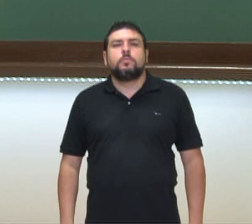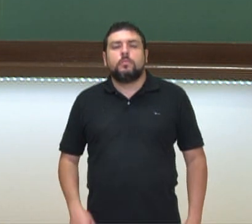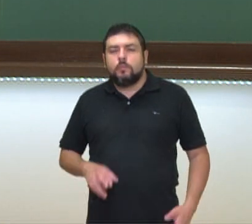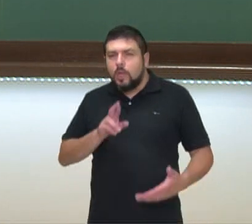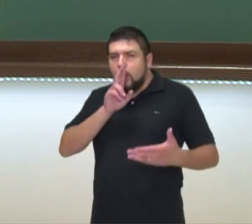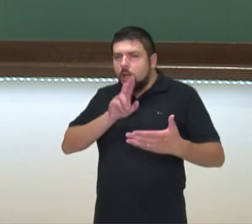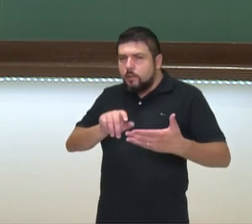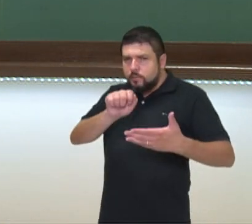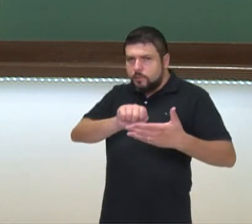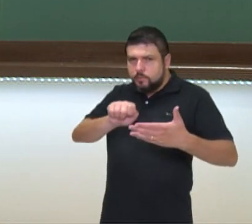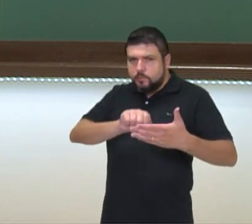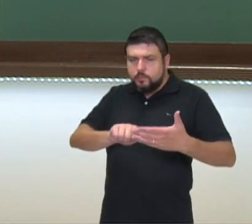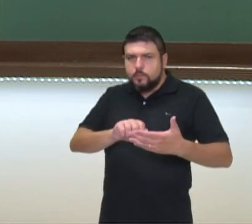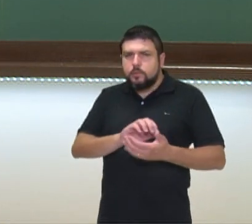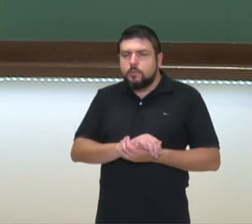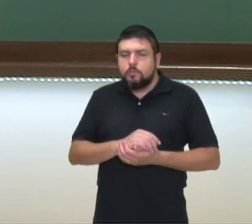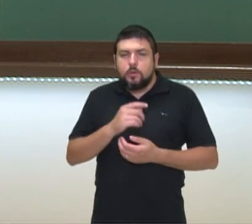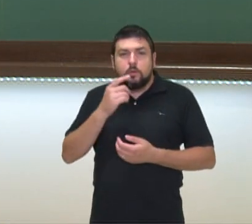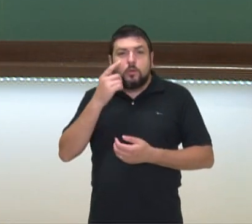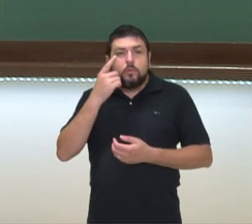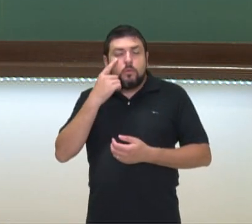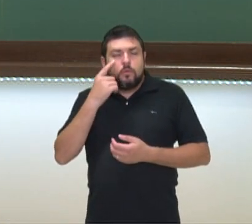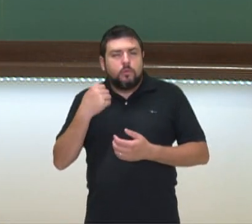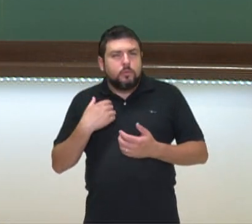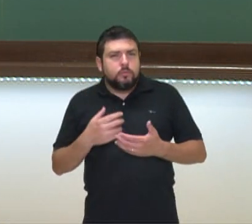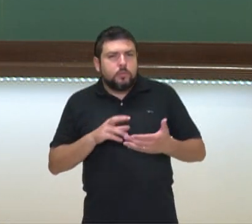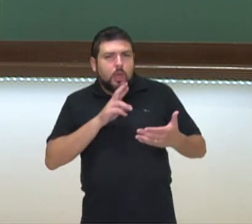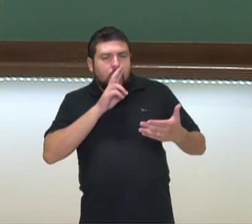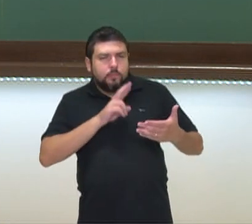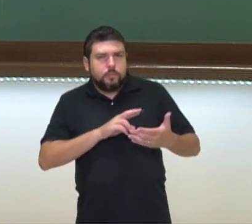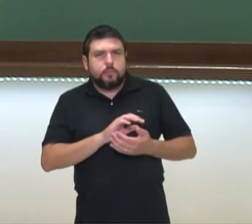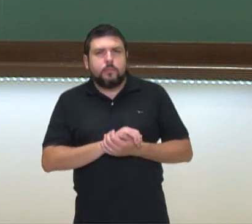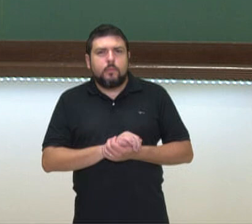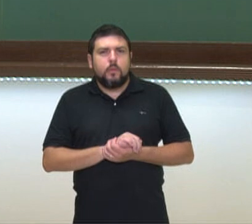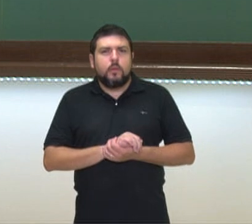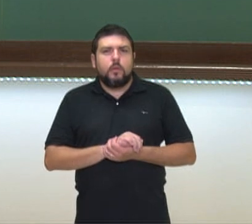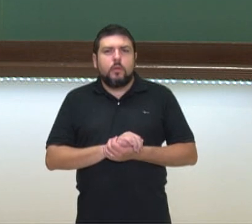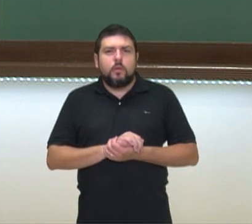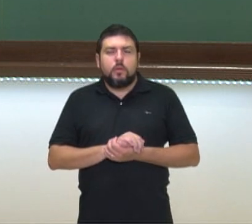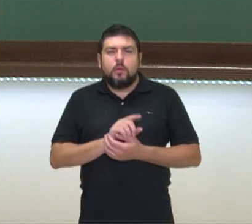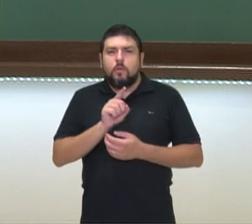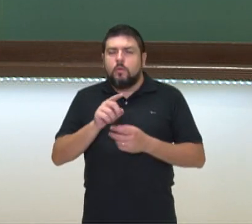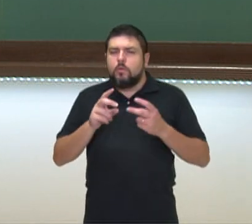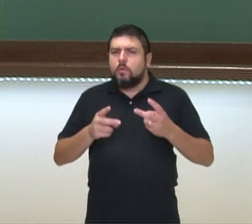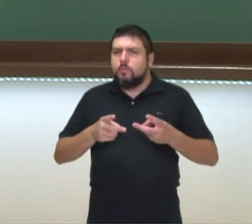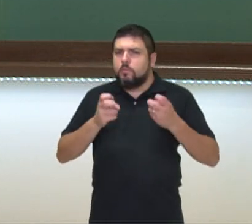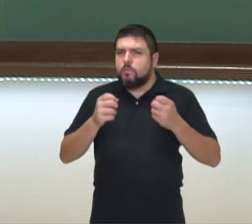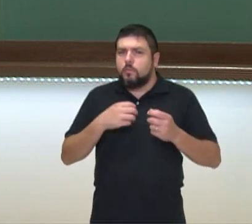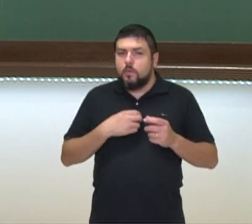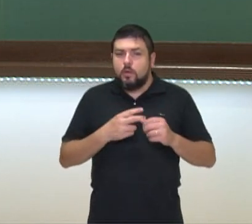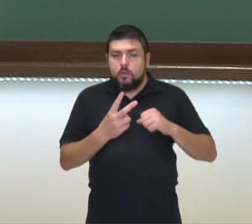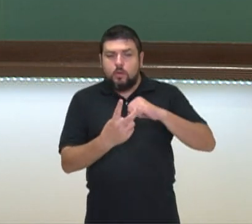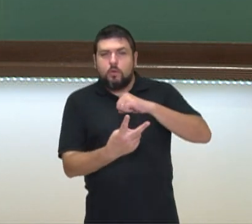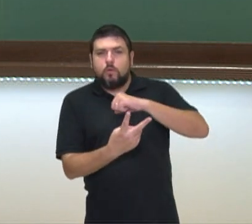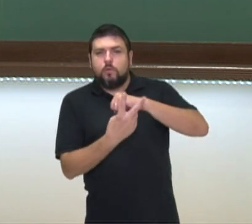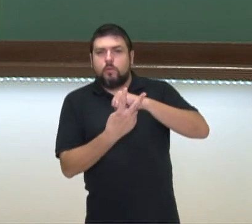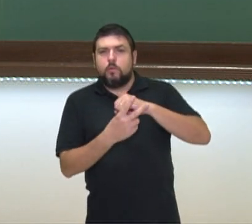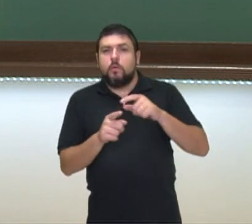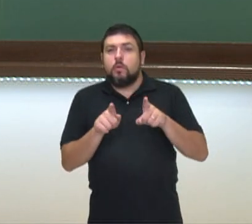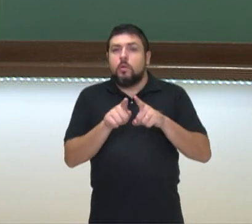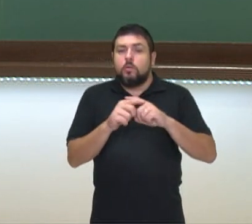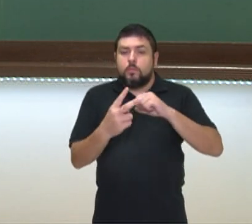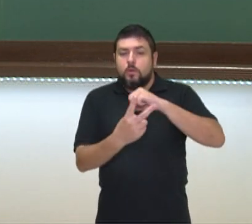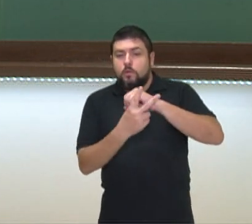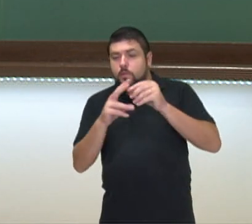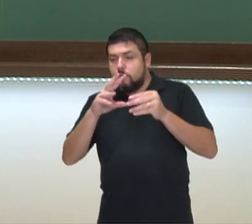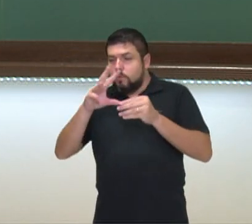Respondeu? Vamos conferir essa resolução. Lembrando, você deve ter observado o verbo, o complemento do verbo e